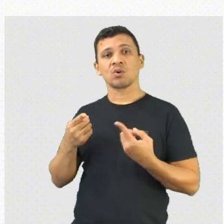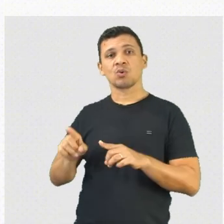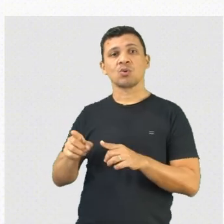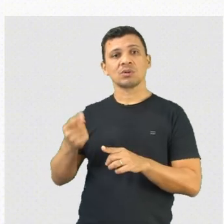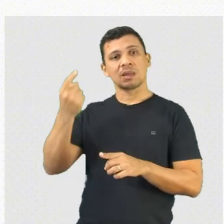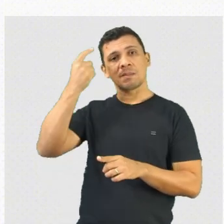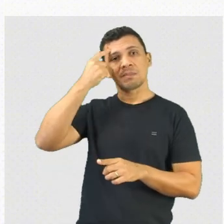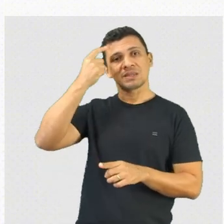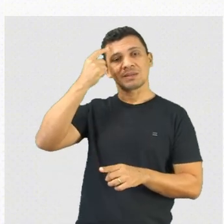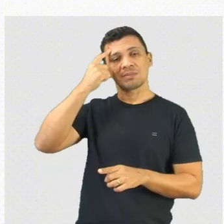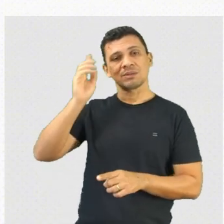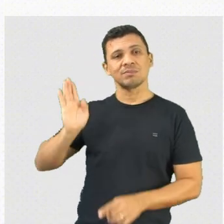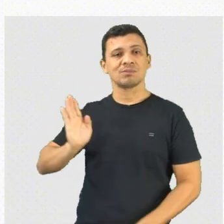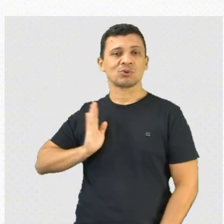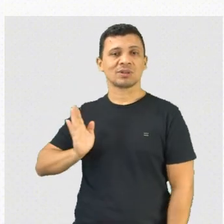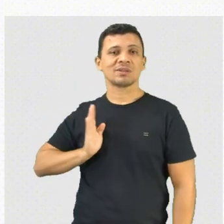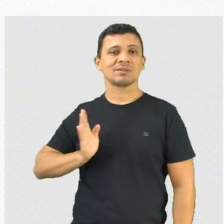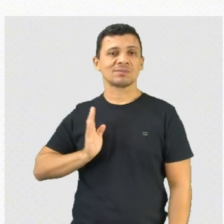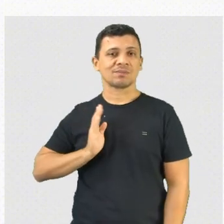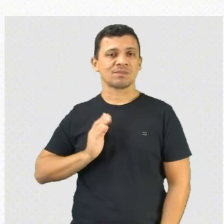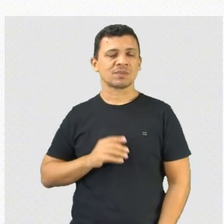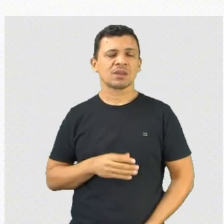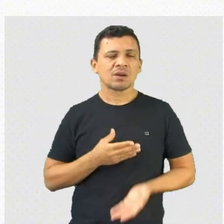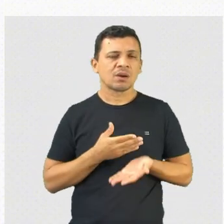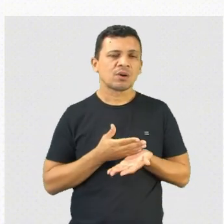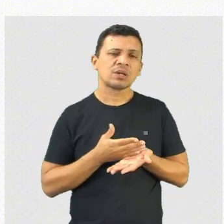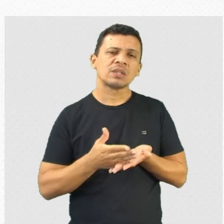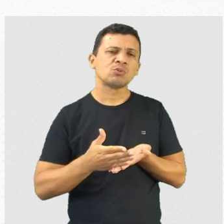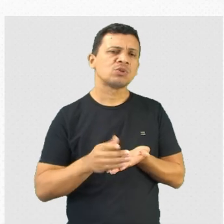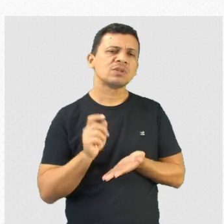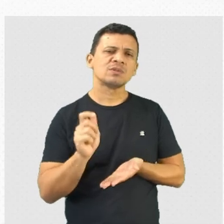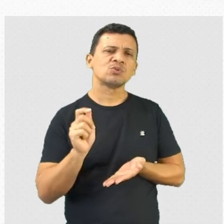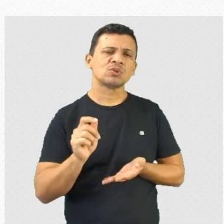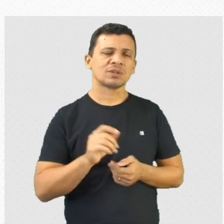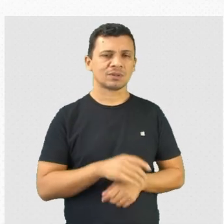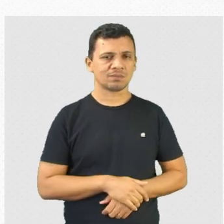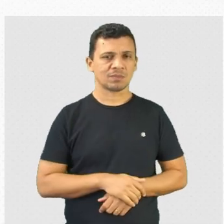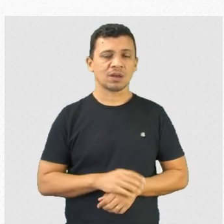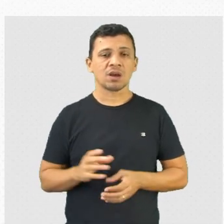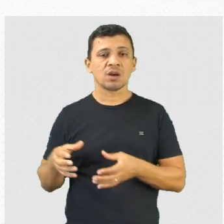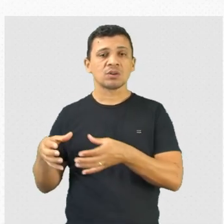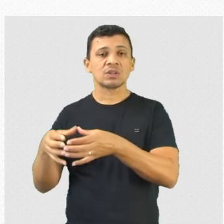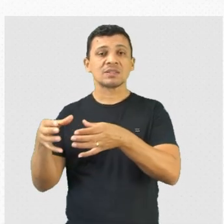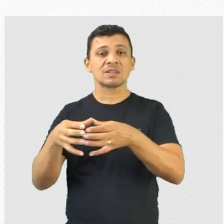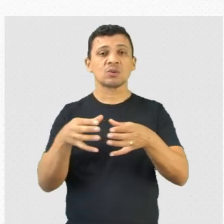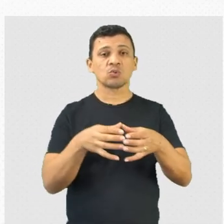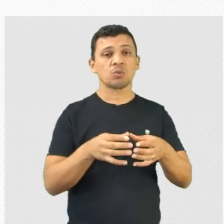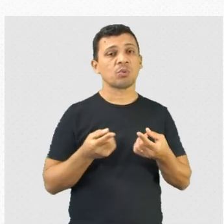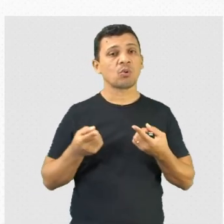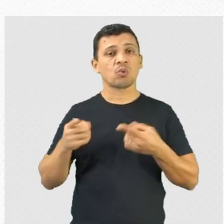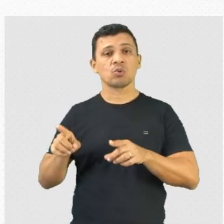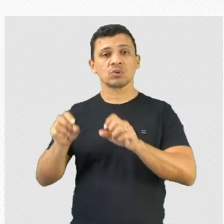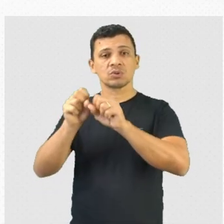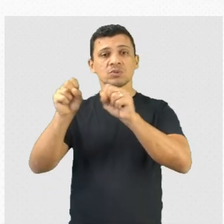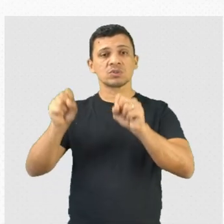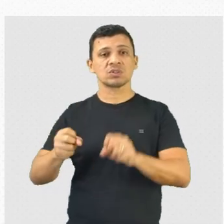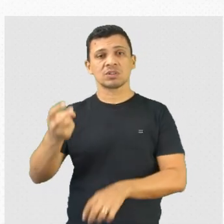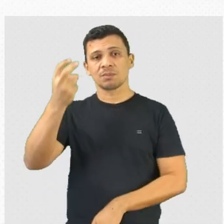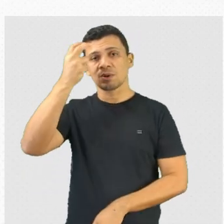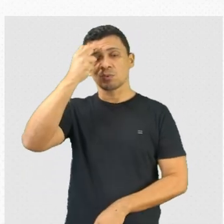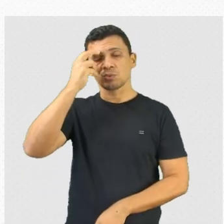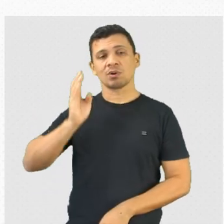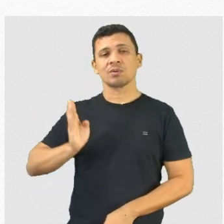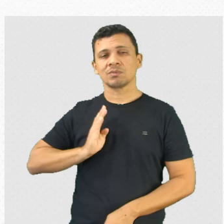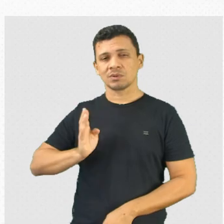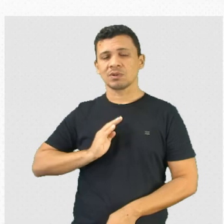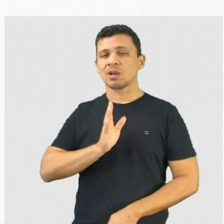aos burgueses. Mas ali já tem um início, né, desses grupos contrários ao sistema cultural burguês, já ali